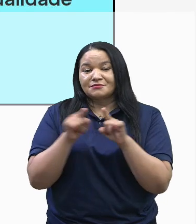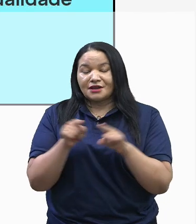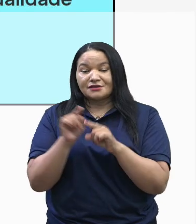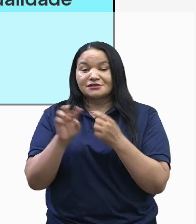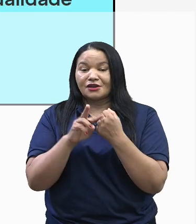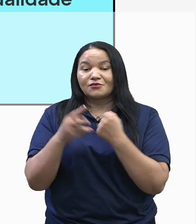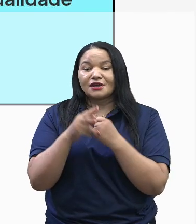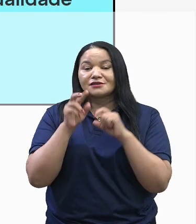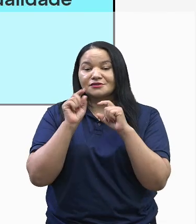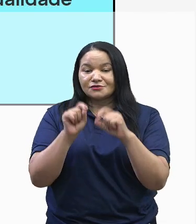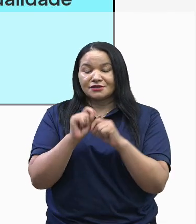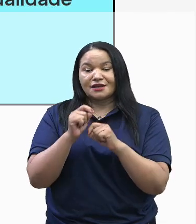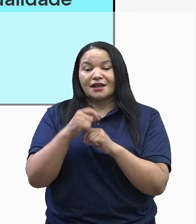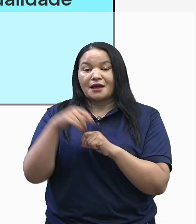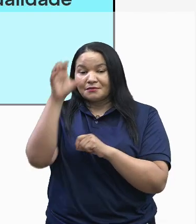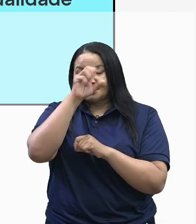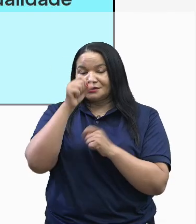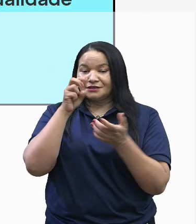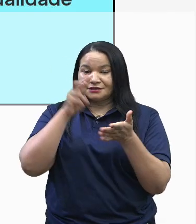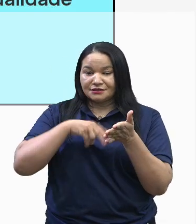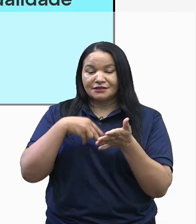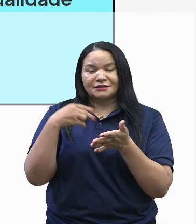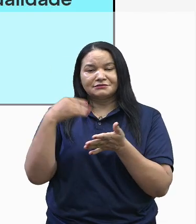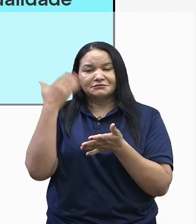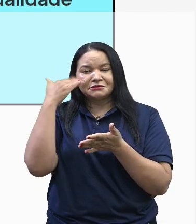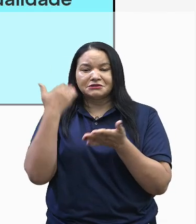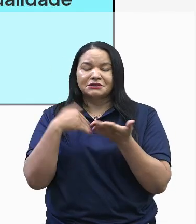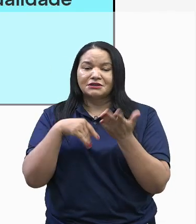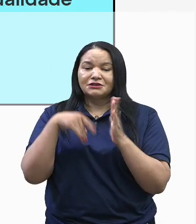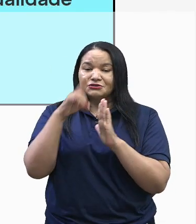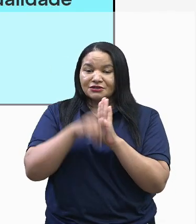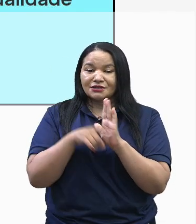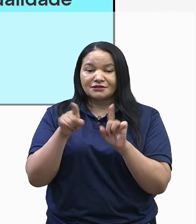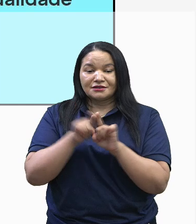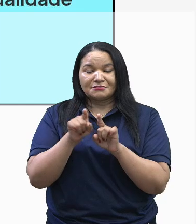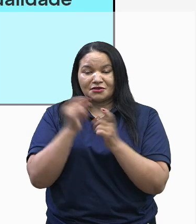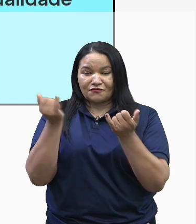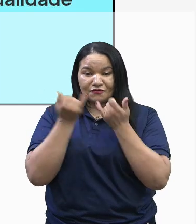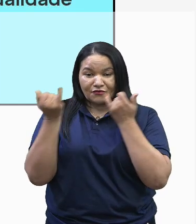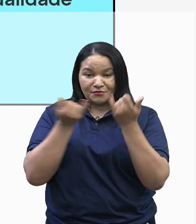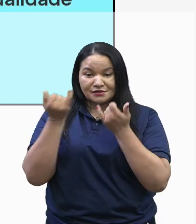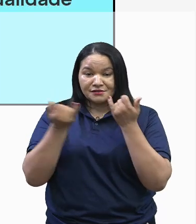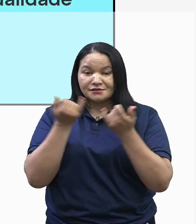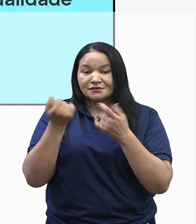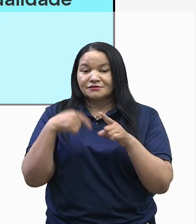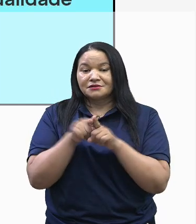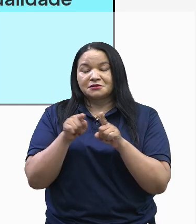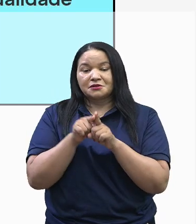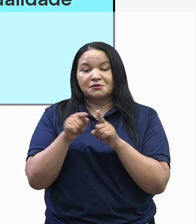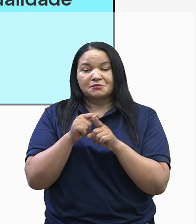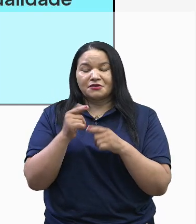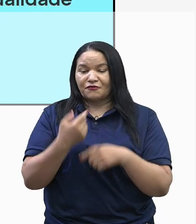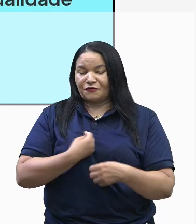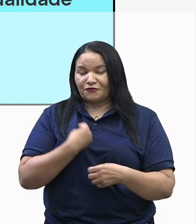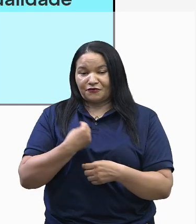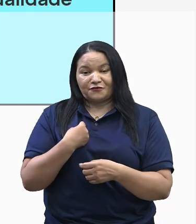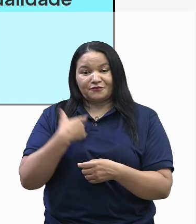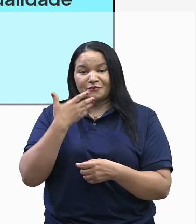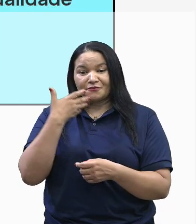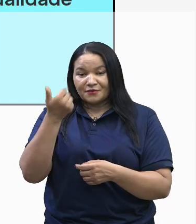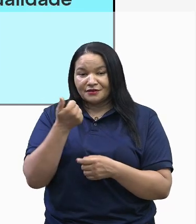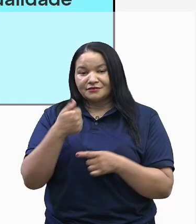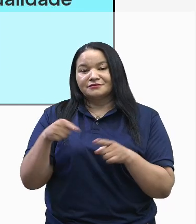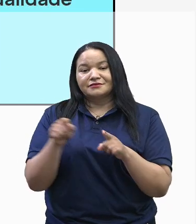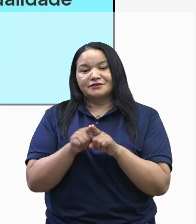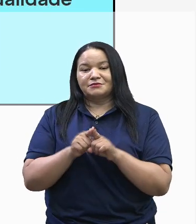possibilita entender direitos, acessar informações e melhorar a qualidade de vida, por exemplo,